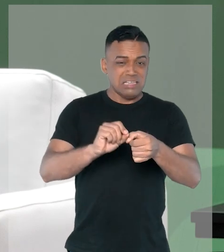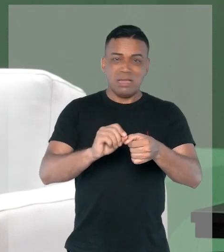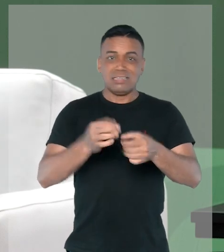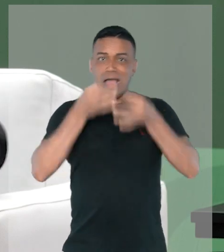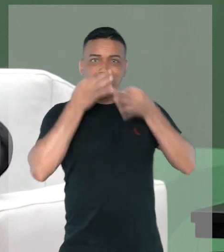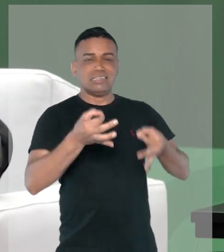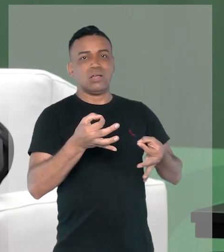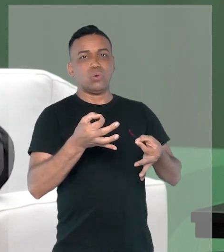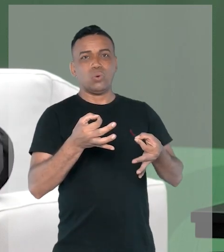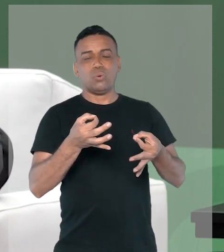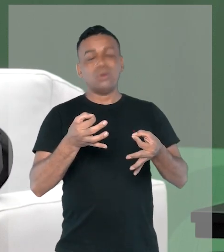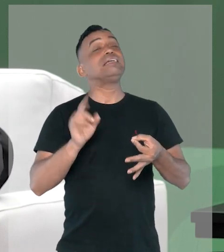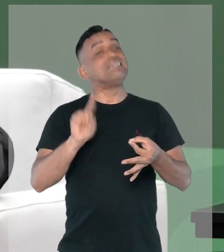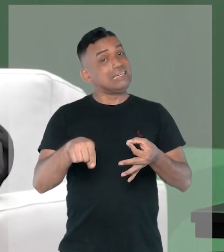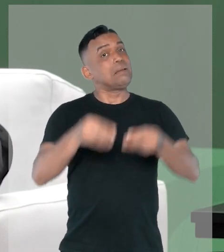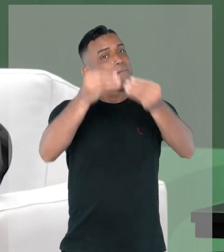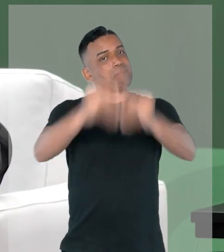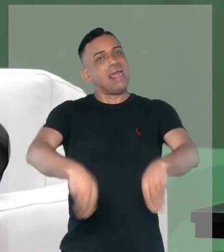e ela foi muito prejudicial?